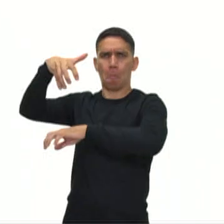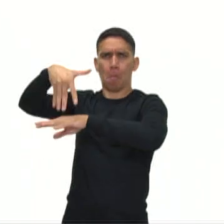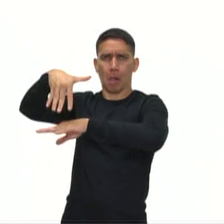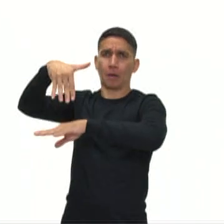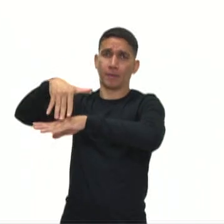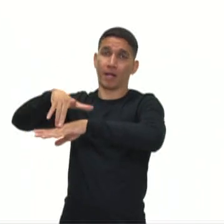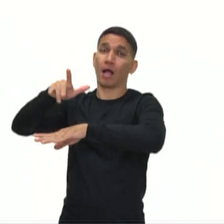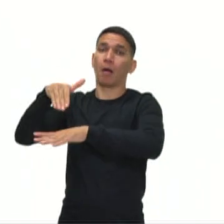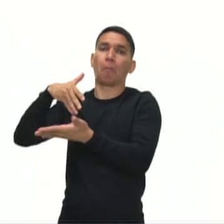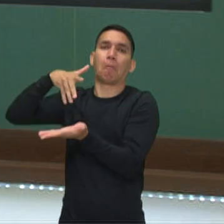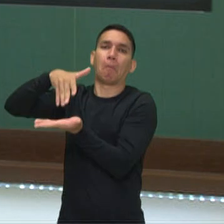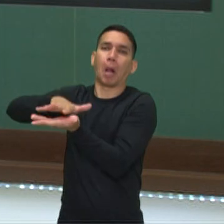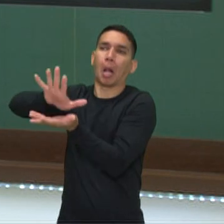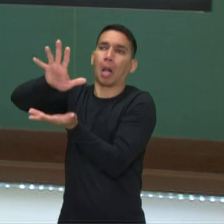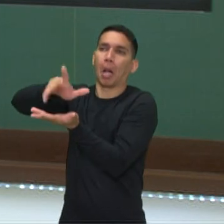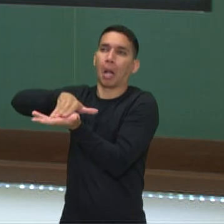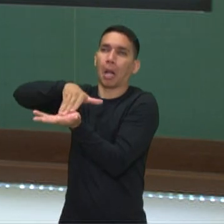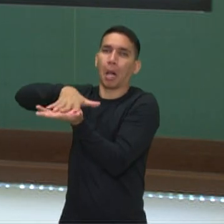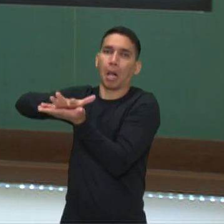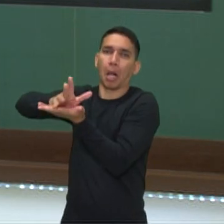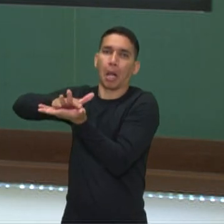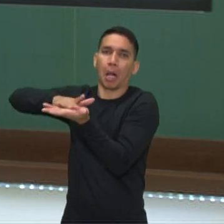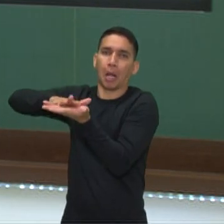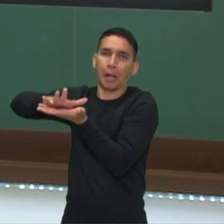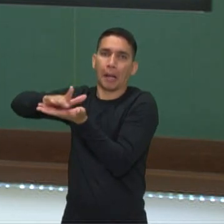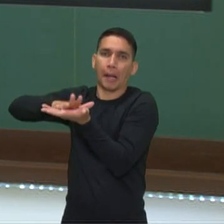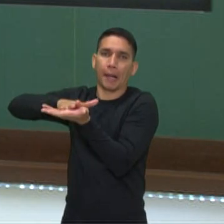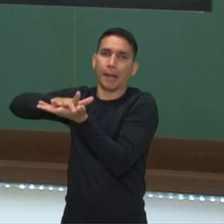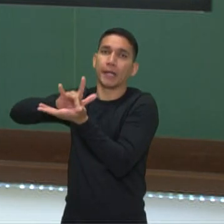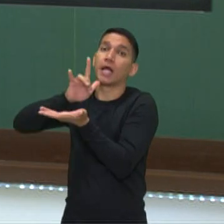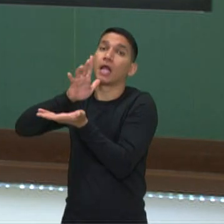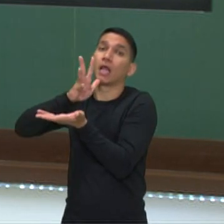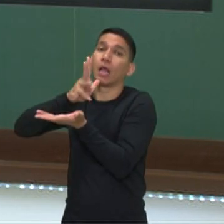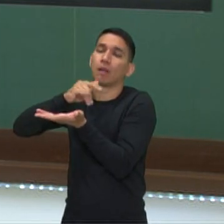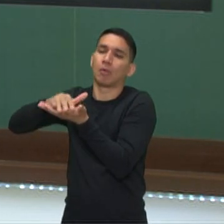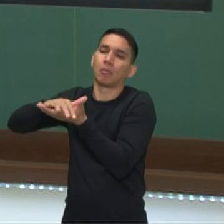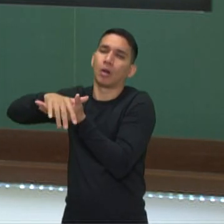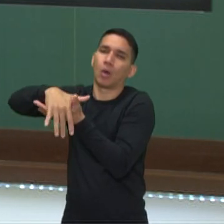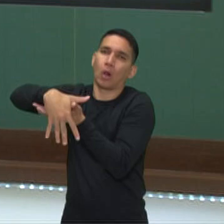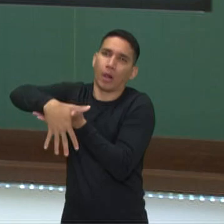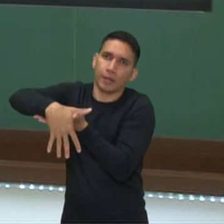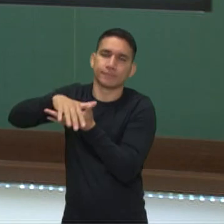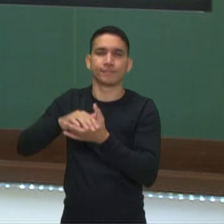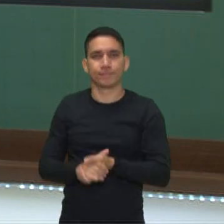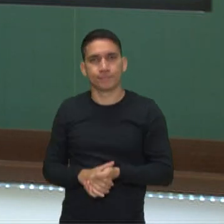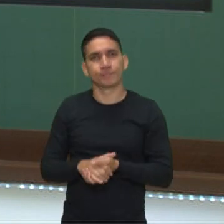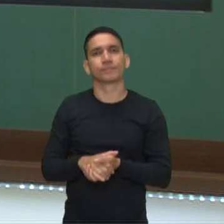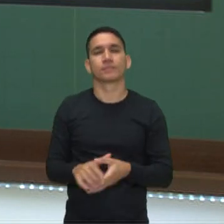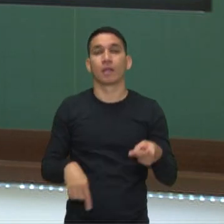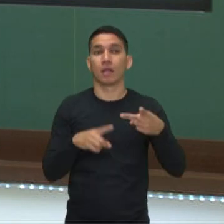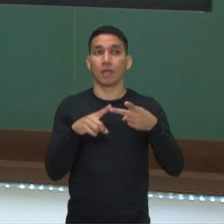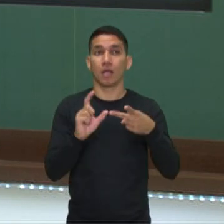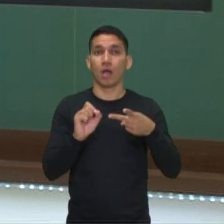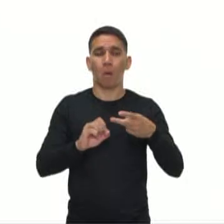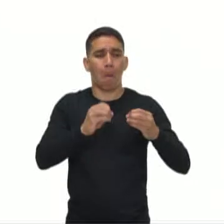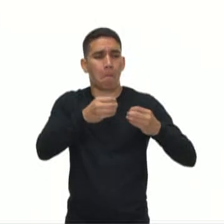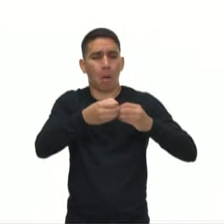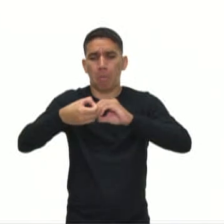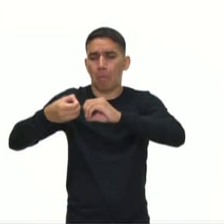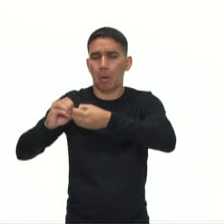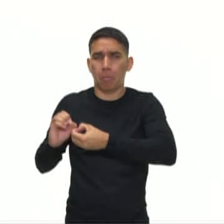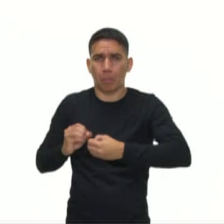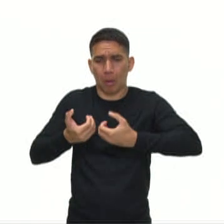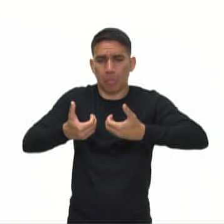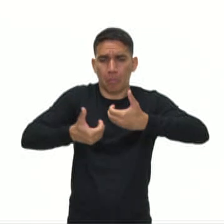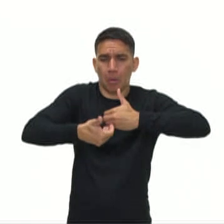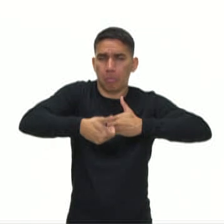a água ela é retida, demora mais para descer. A porosidade é uma segunda característica, que tem relação